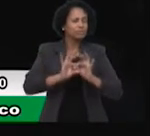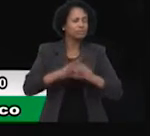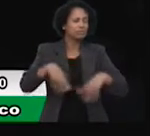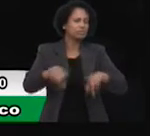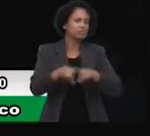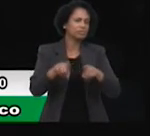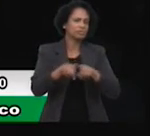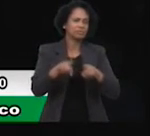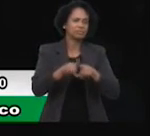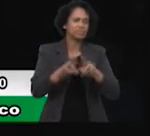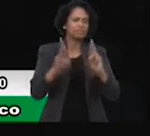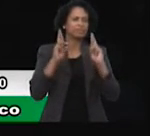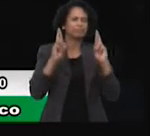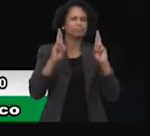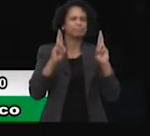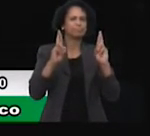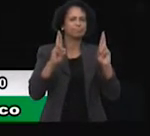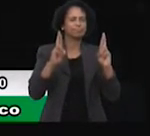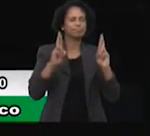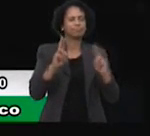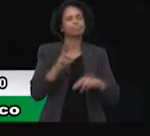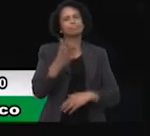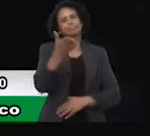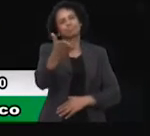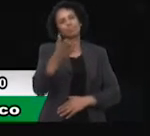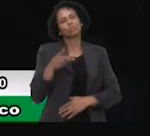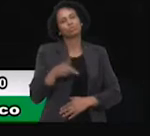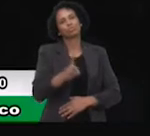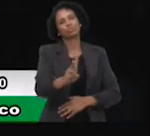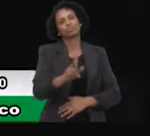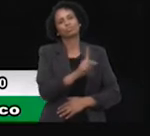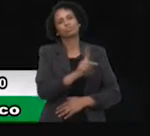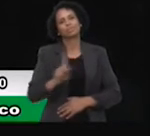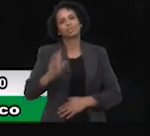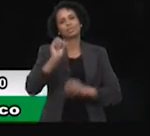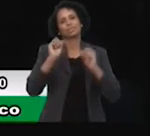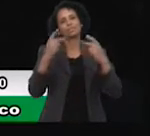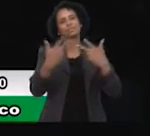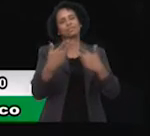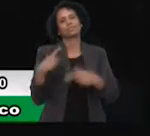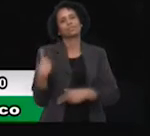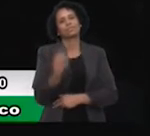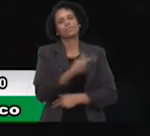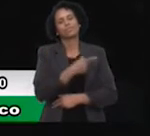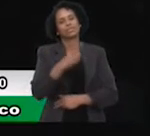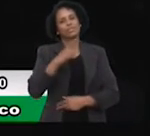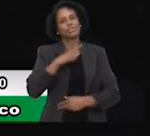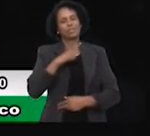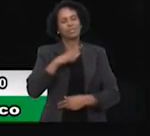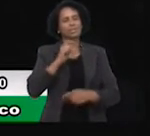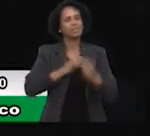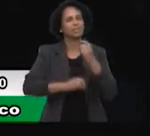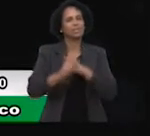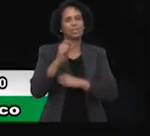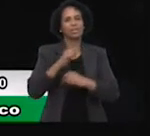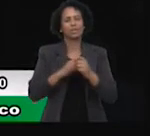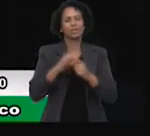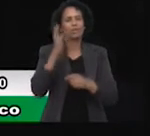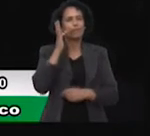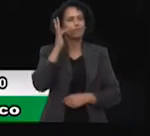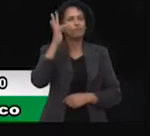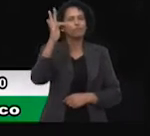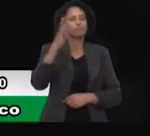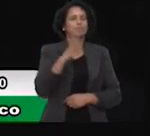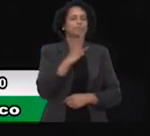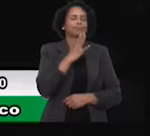possa continuar presidente dessa casa. A gente tem uma visão de futuro. Eu sei da contribuição que Vossa Excelência deu